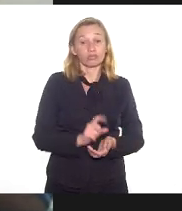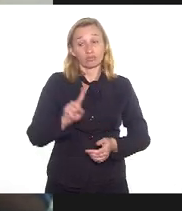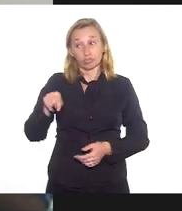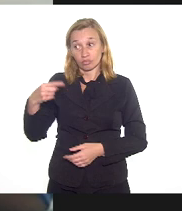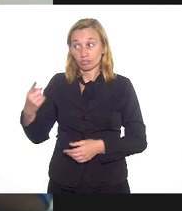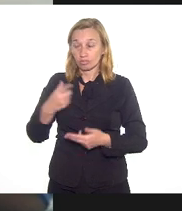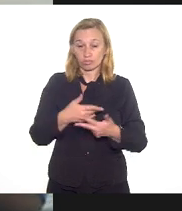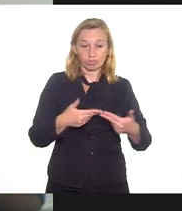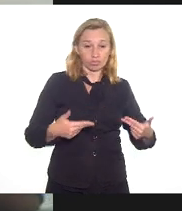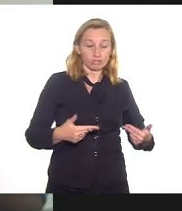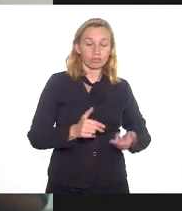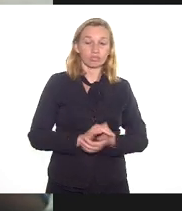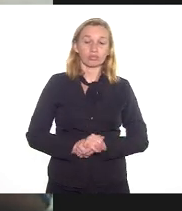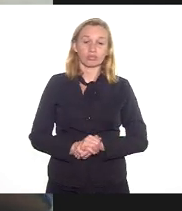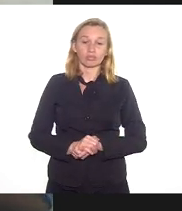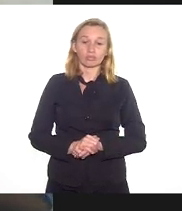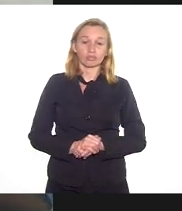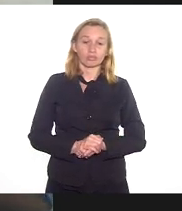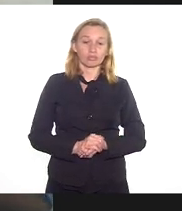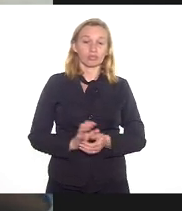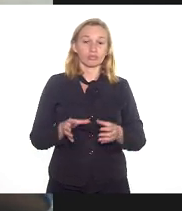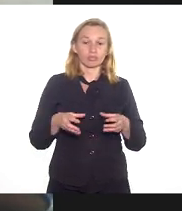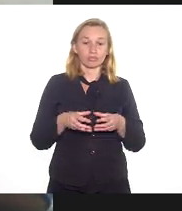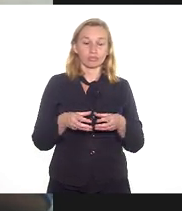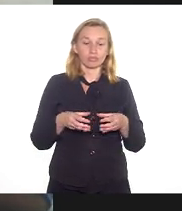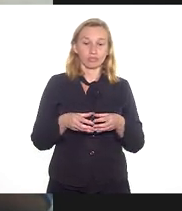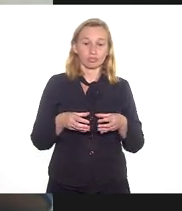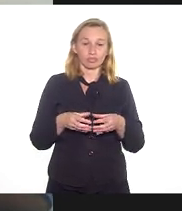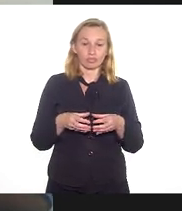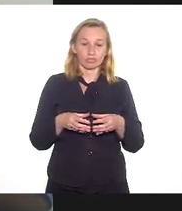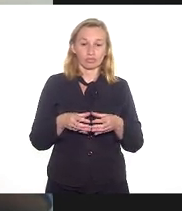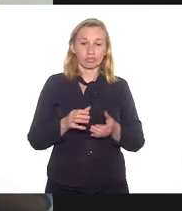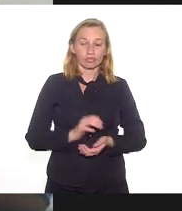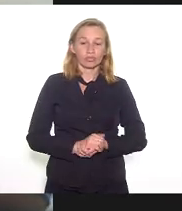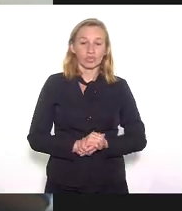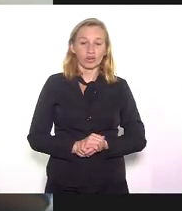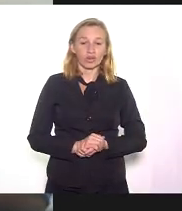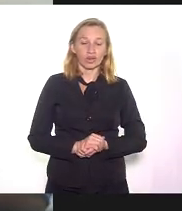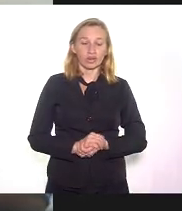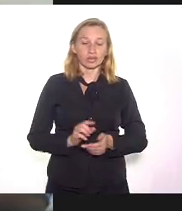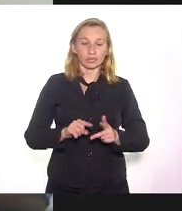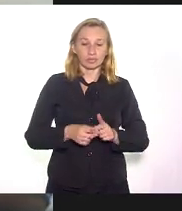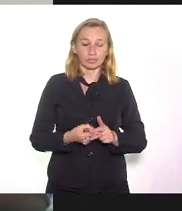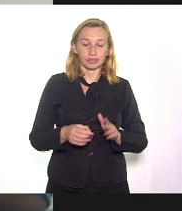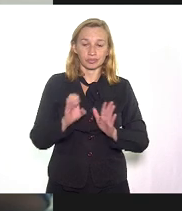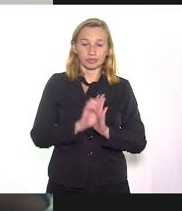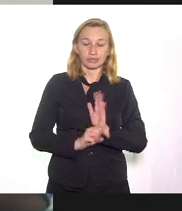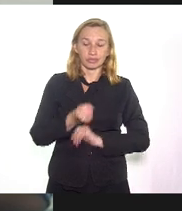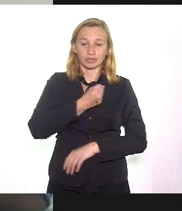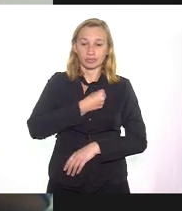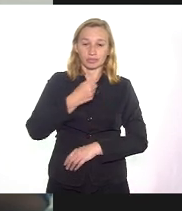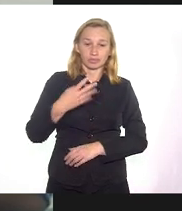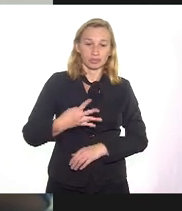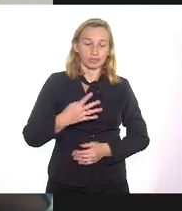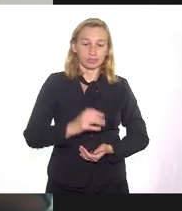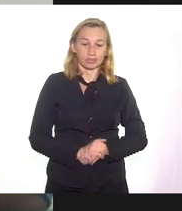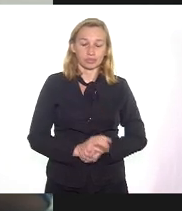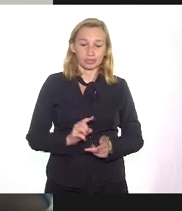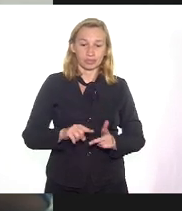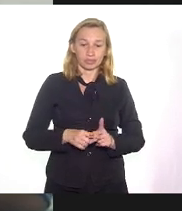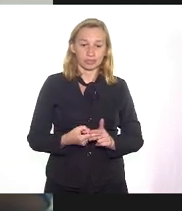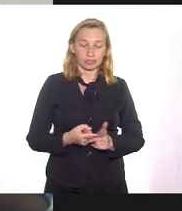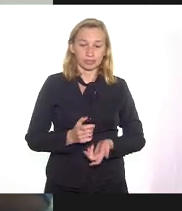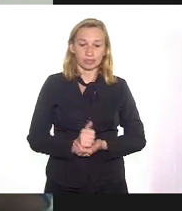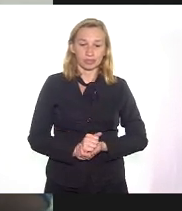que estabelece a comissão, o órgão paritário, né, outra emenda modificativa, número 4, então altera o